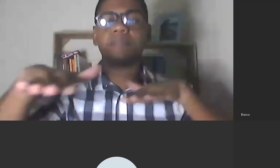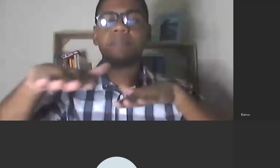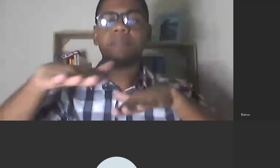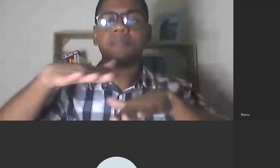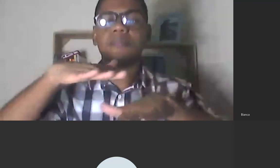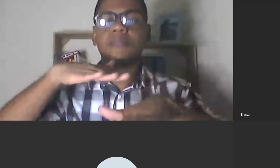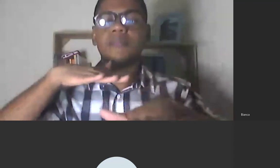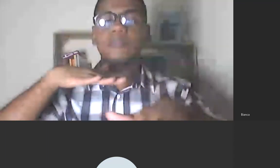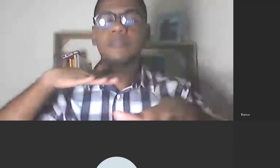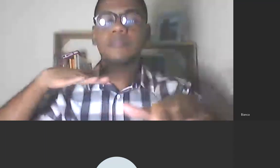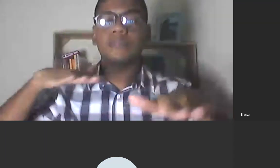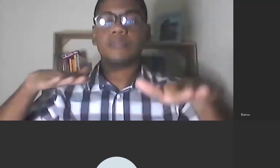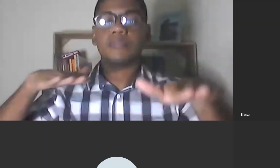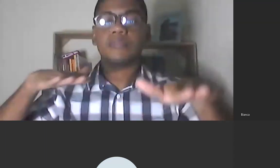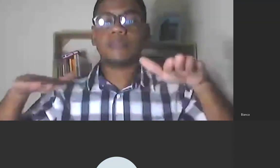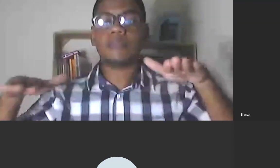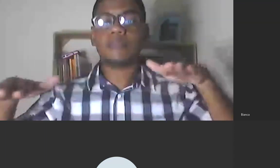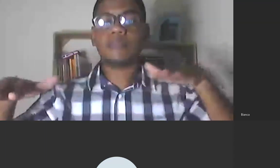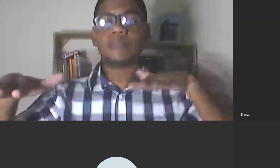trás.